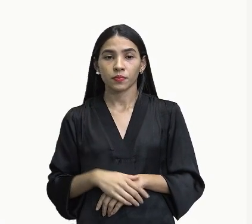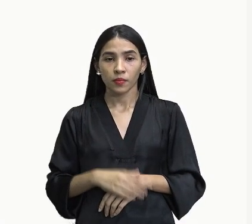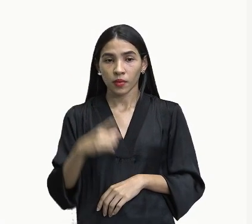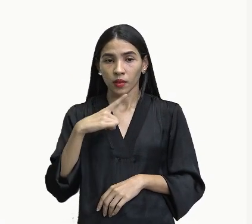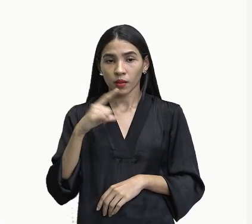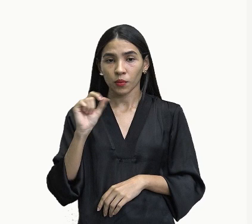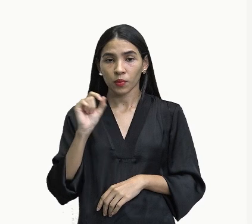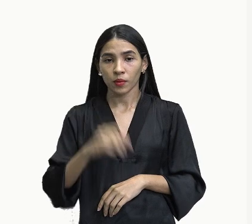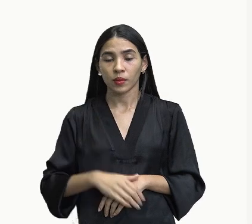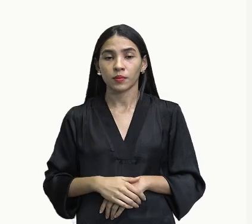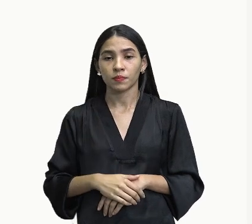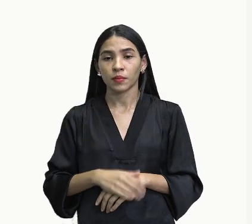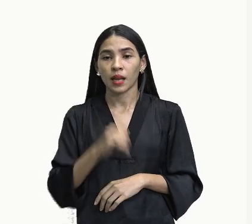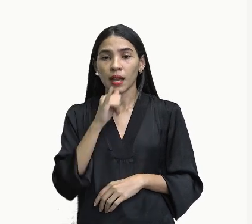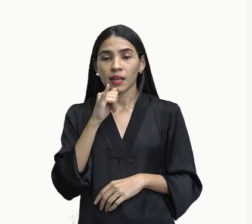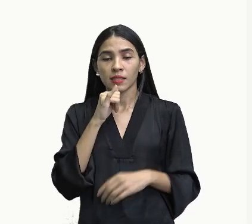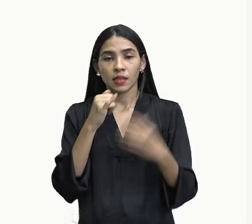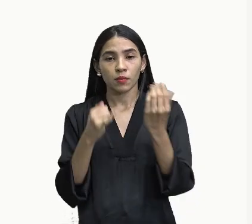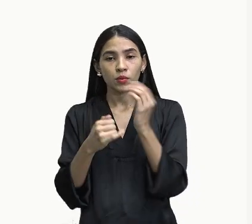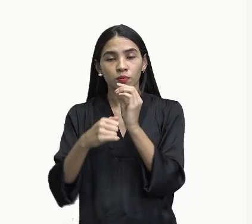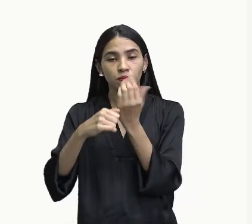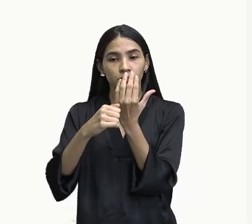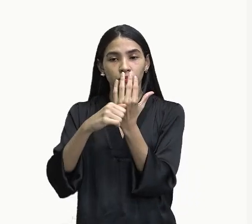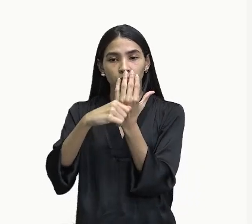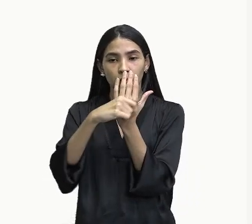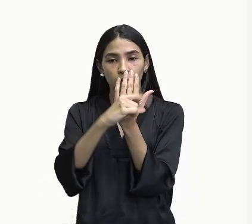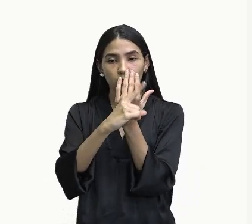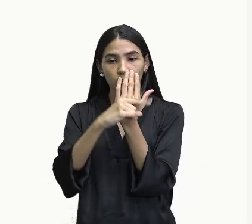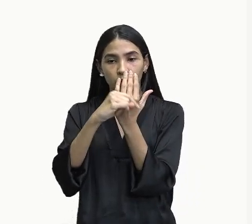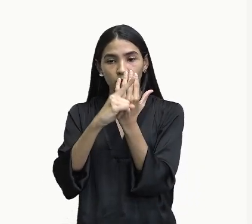possuem um flagelo que forma um fluxo